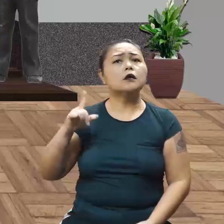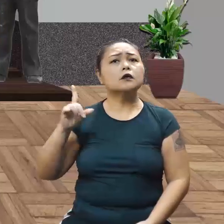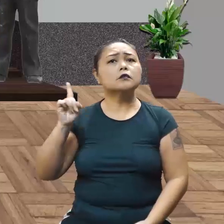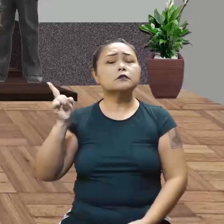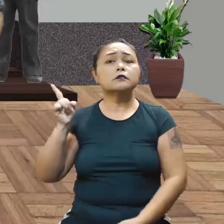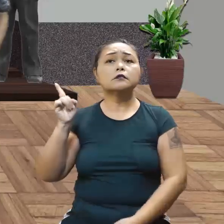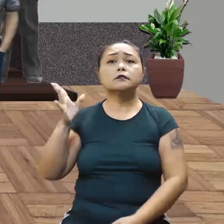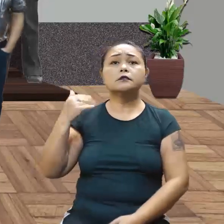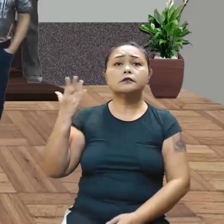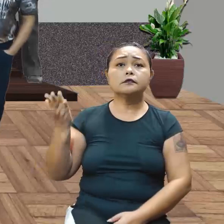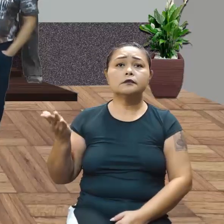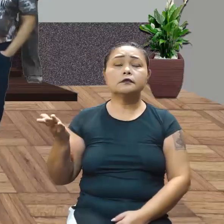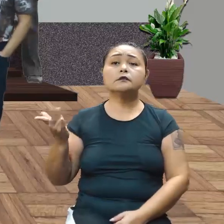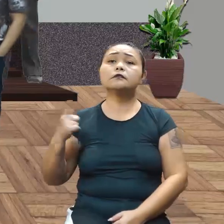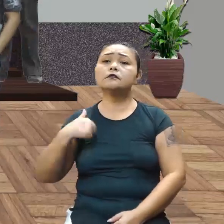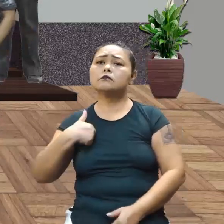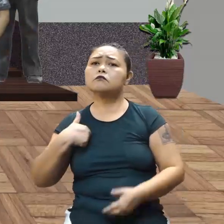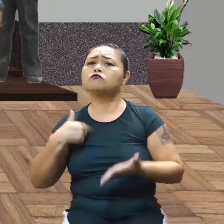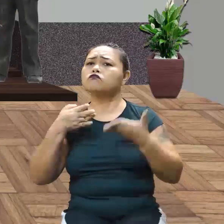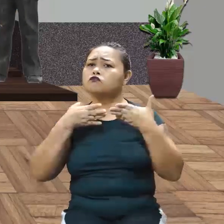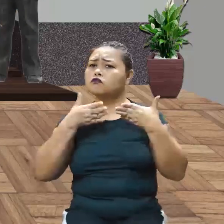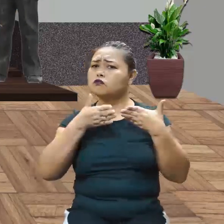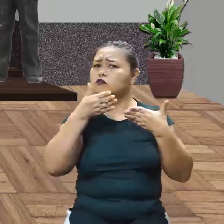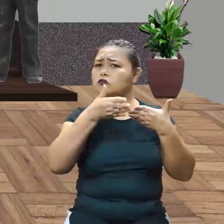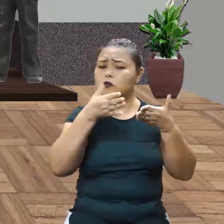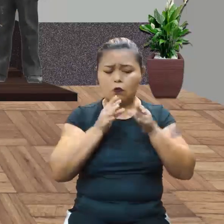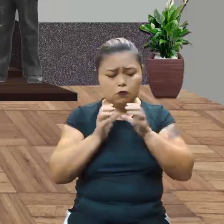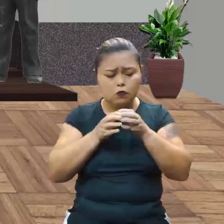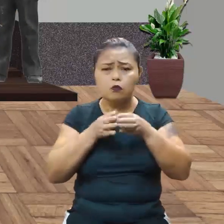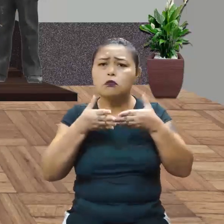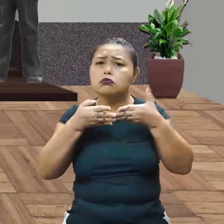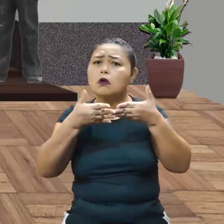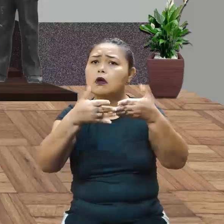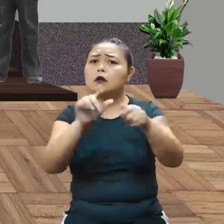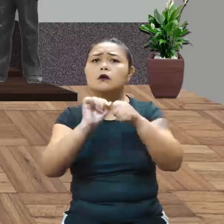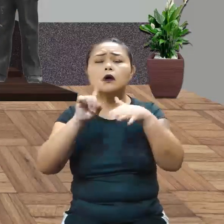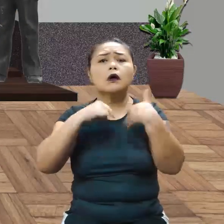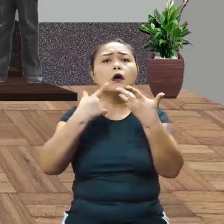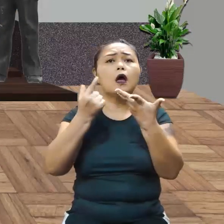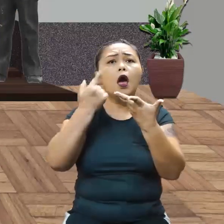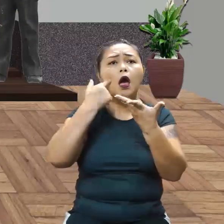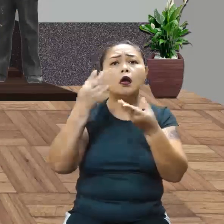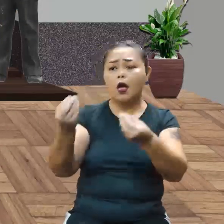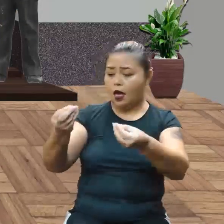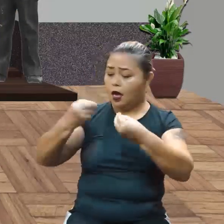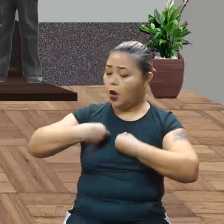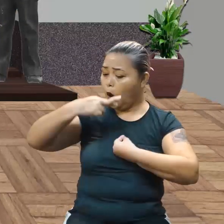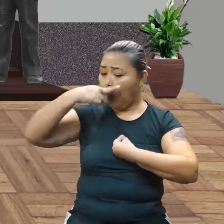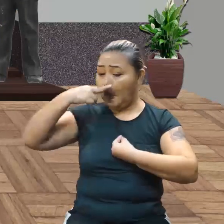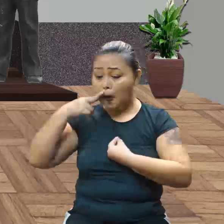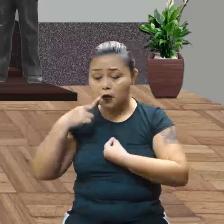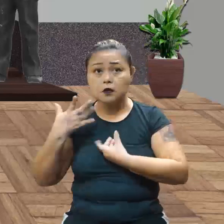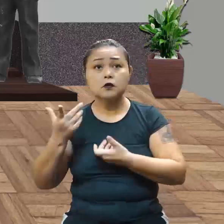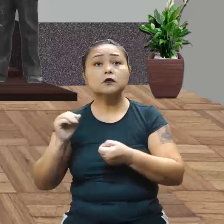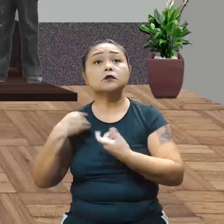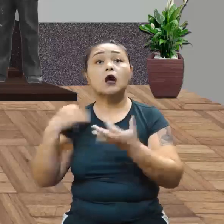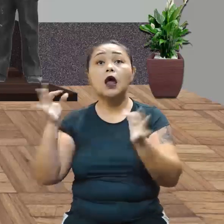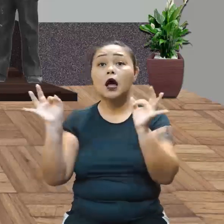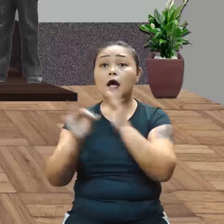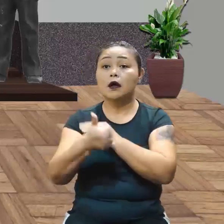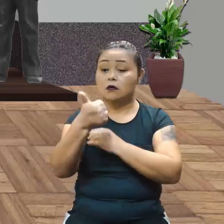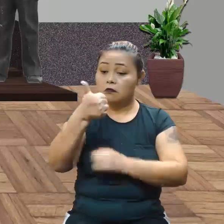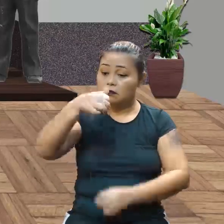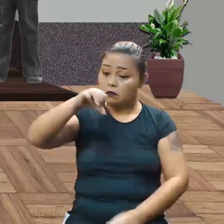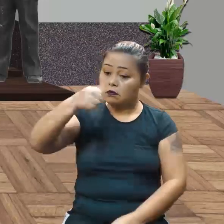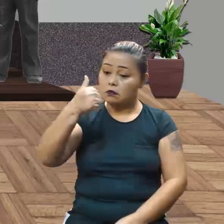que está aqui na tela para vocês. Nós temos aqui essa expedição. Rondon recebe essa daí, tanto é que ela termina em 1914.